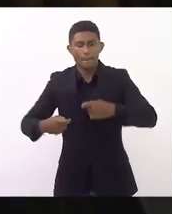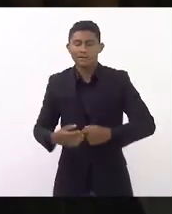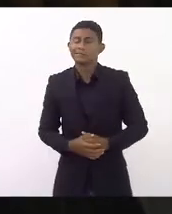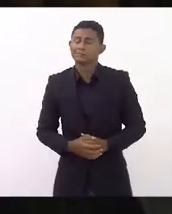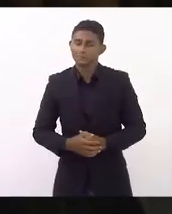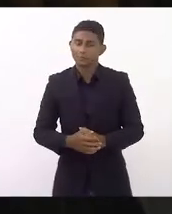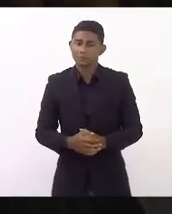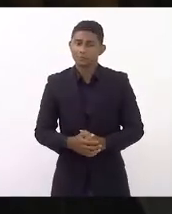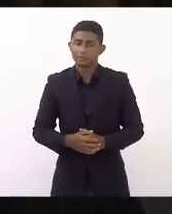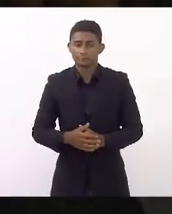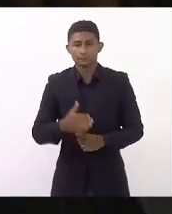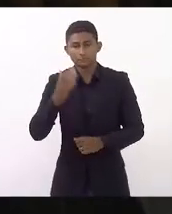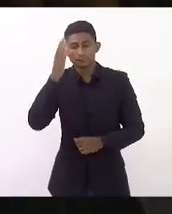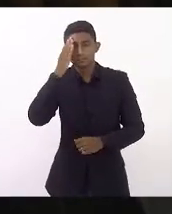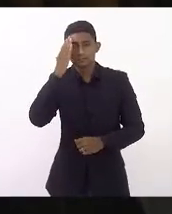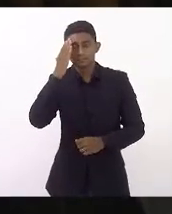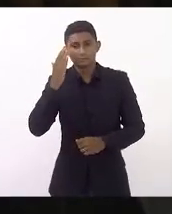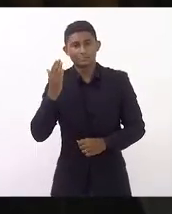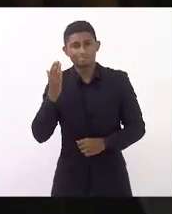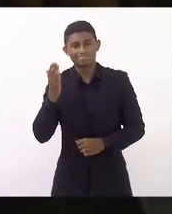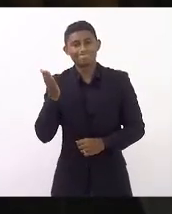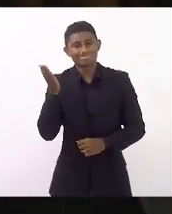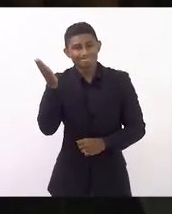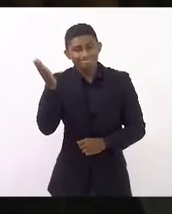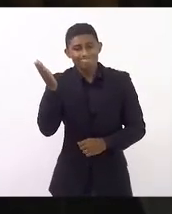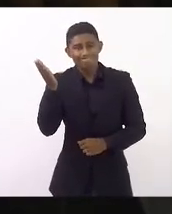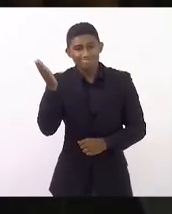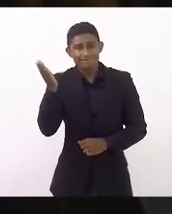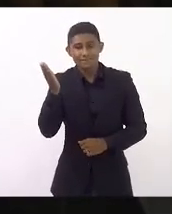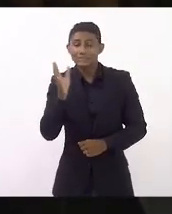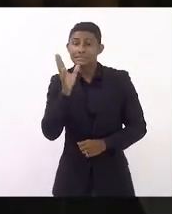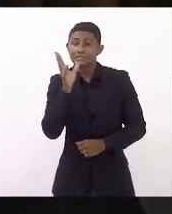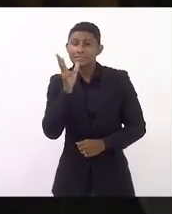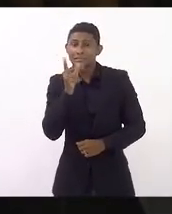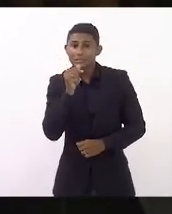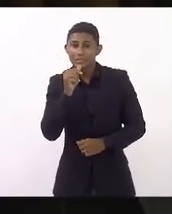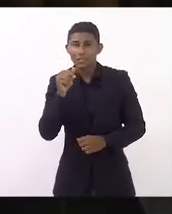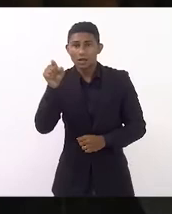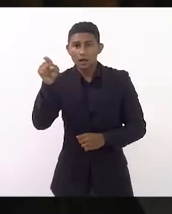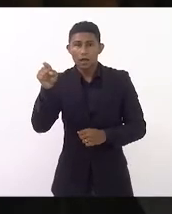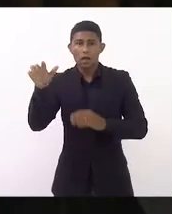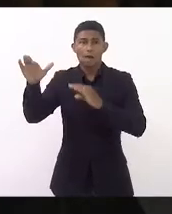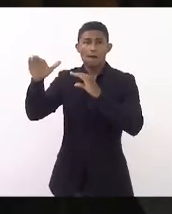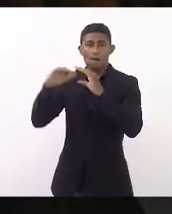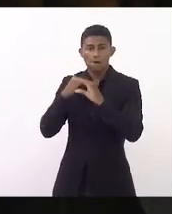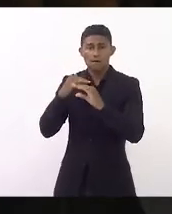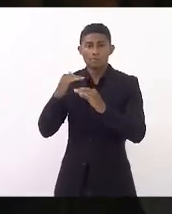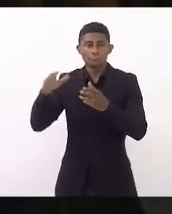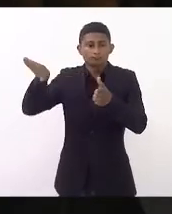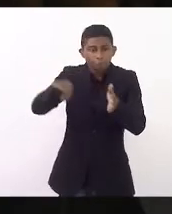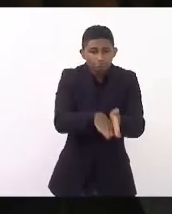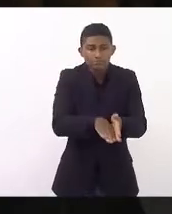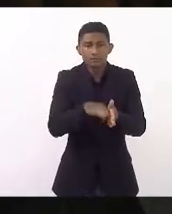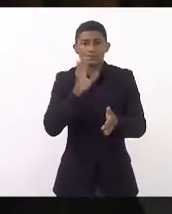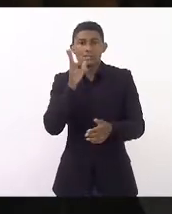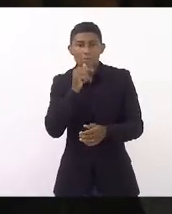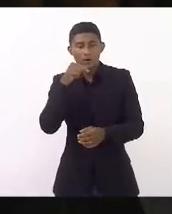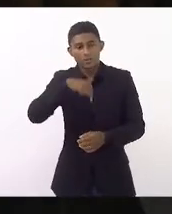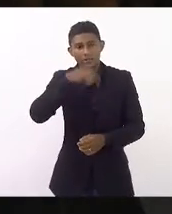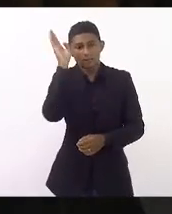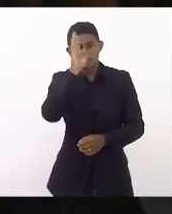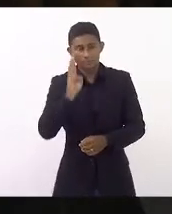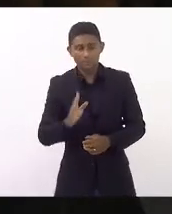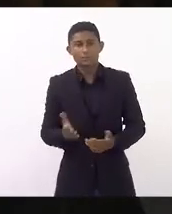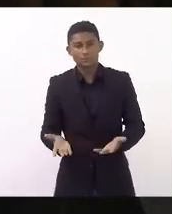impactando todo o fornecimento mundial de fertilizantes, em especial o fornecimento ao Brasil, que